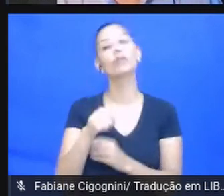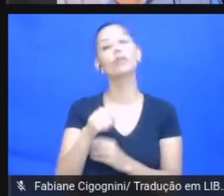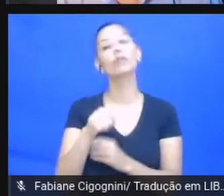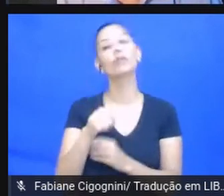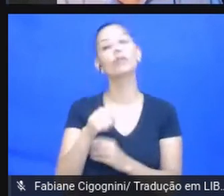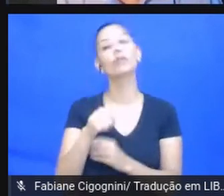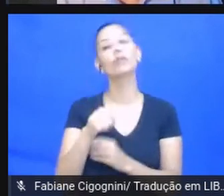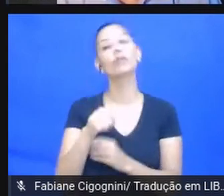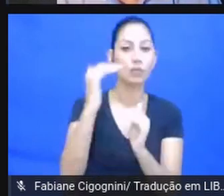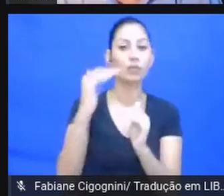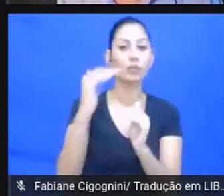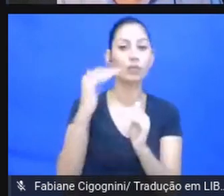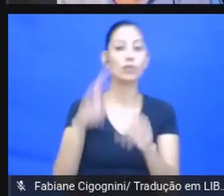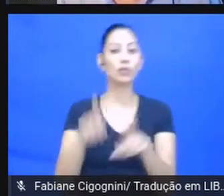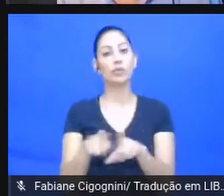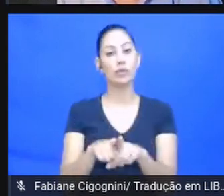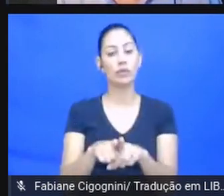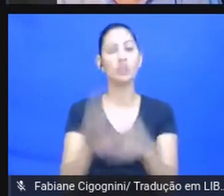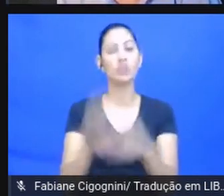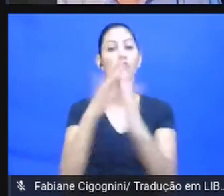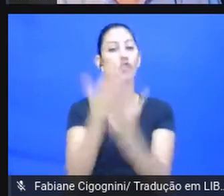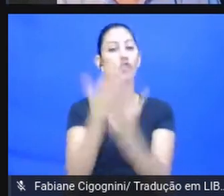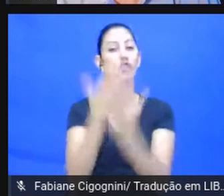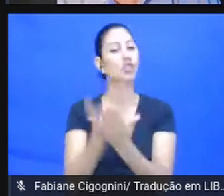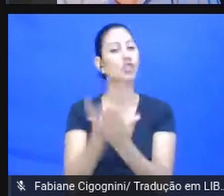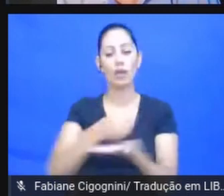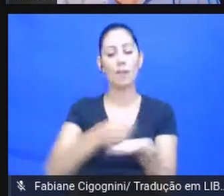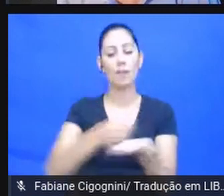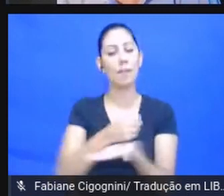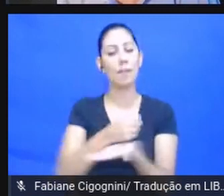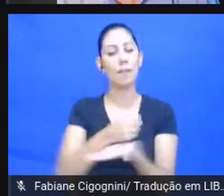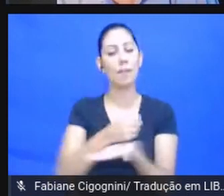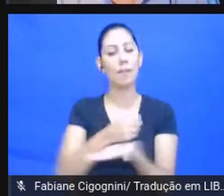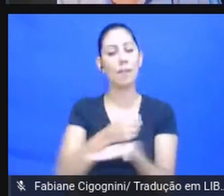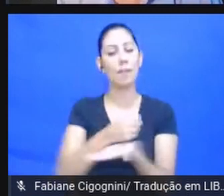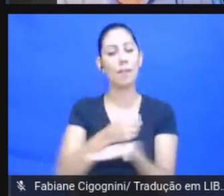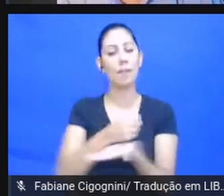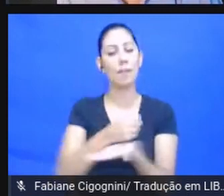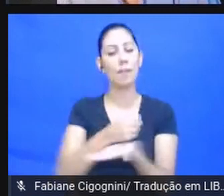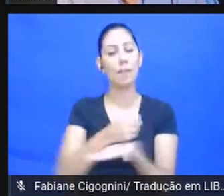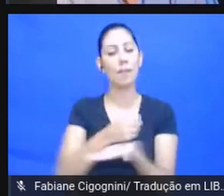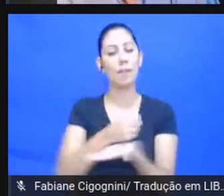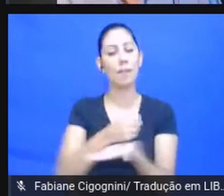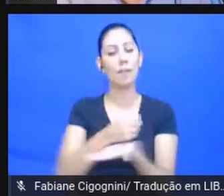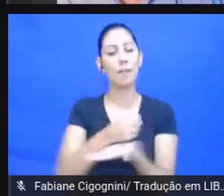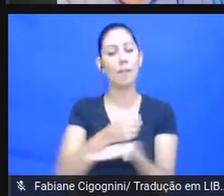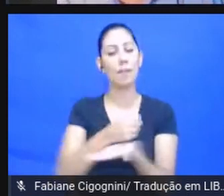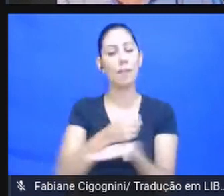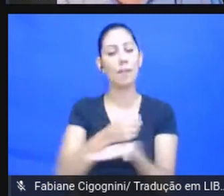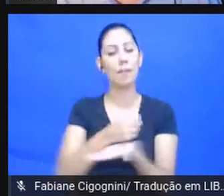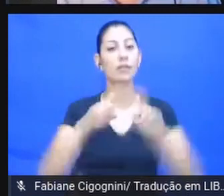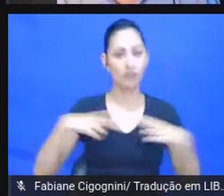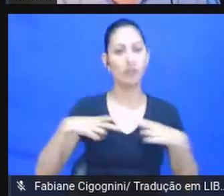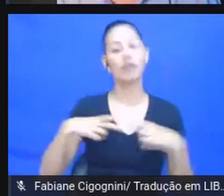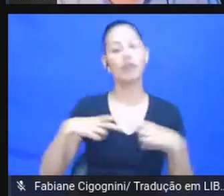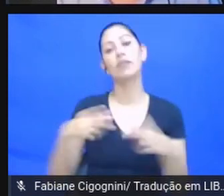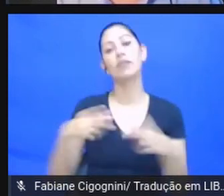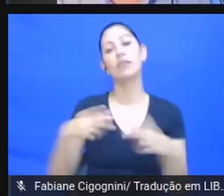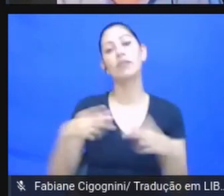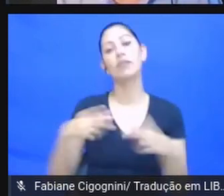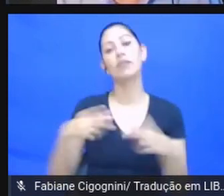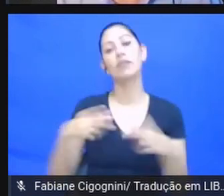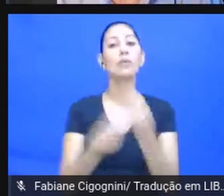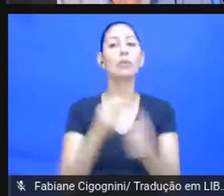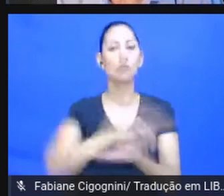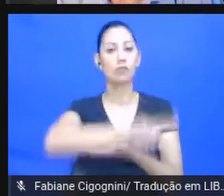superiores, IES, escolas de educação básica, públicas, privadas, em ritmos e situações muito